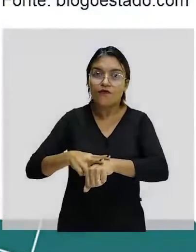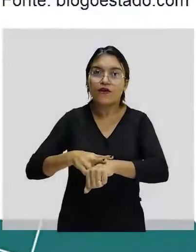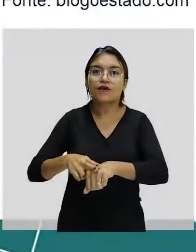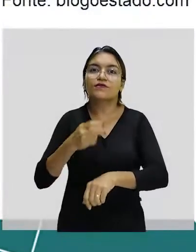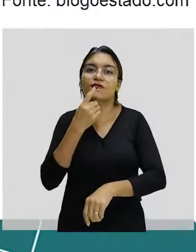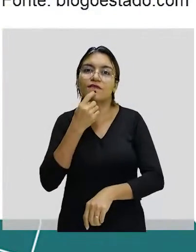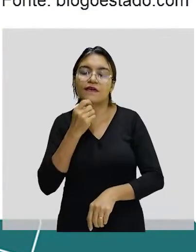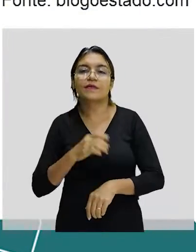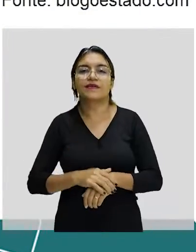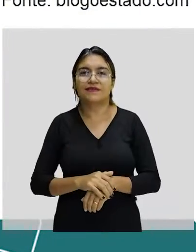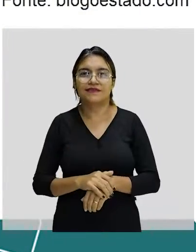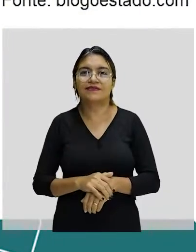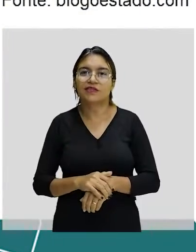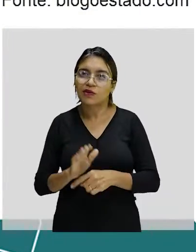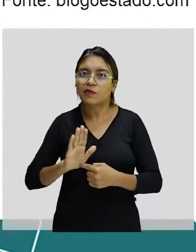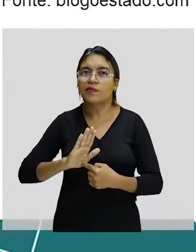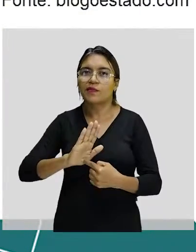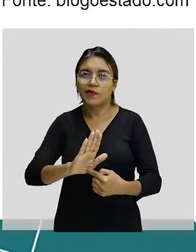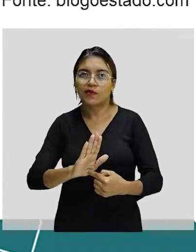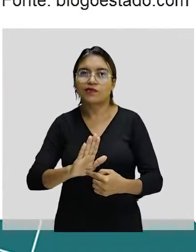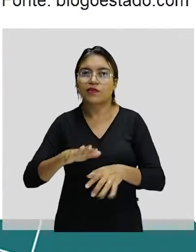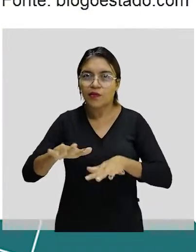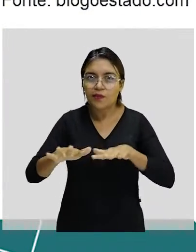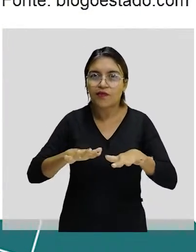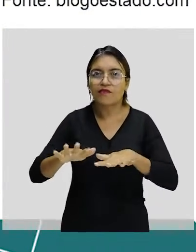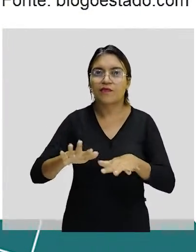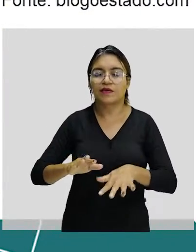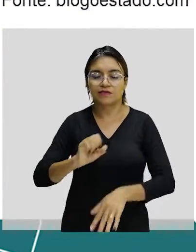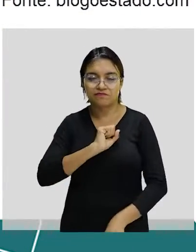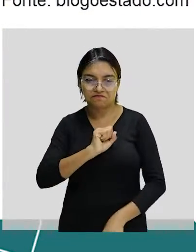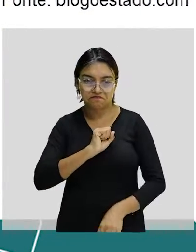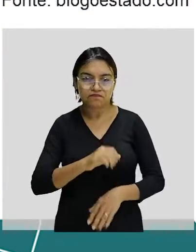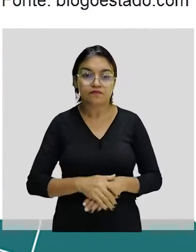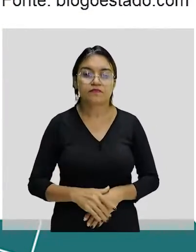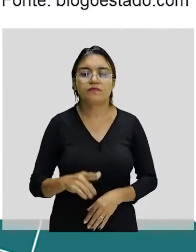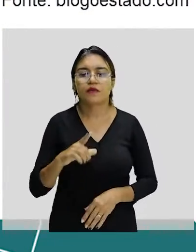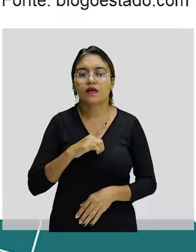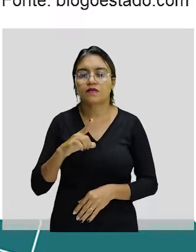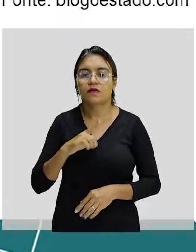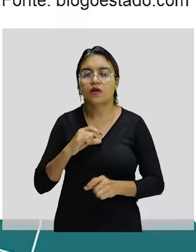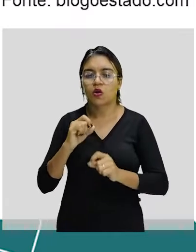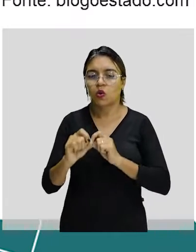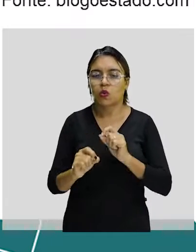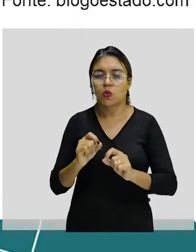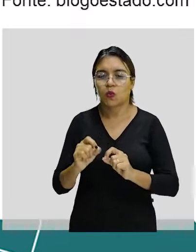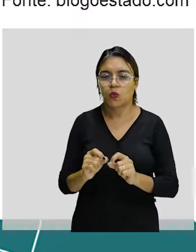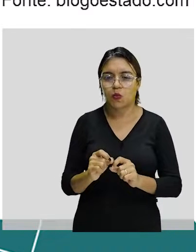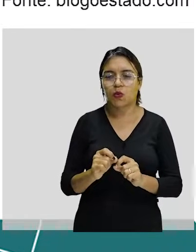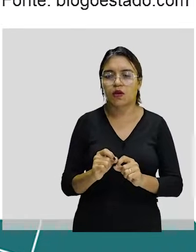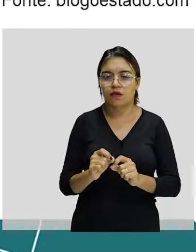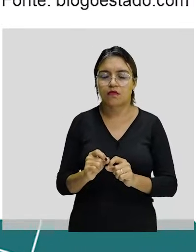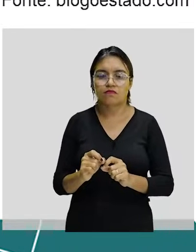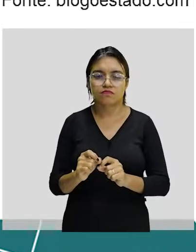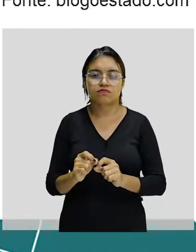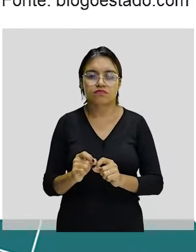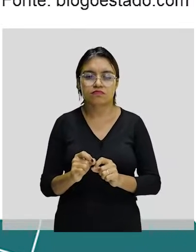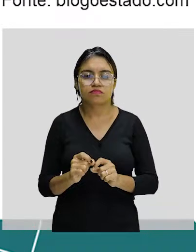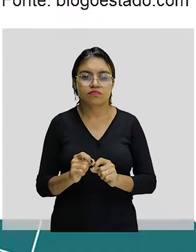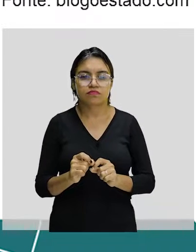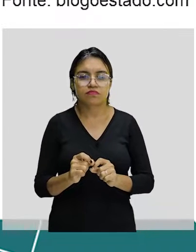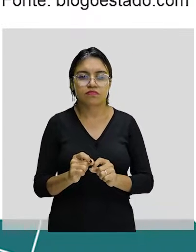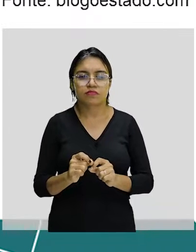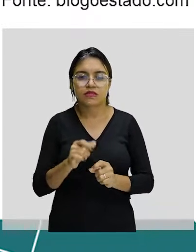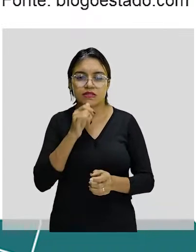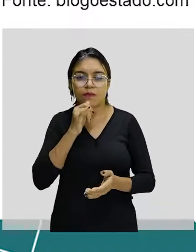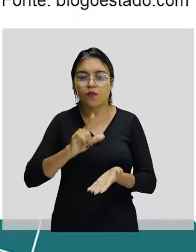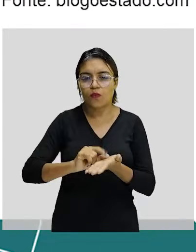são essas cores associadas ao movimento reggae. Aqui tem uma citação de um professor, Carlos Benedito Rodrigues da Silva, que é um